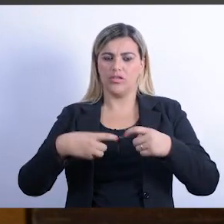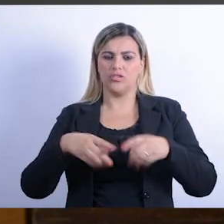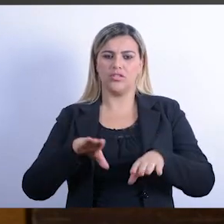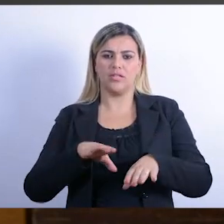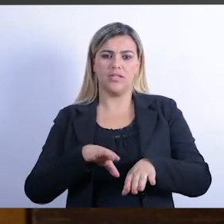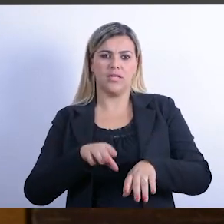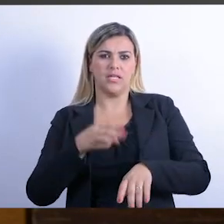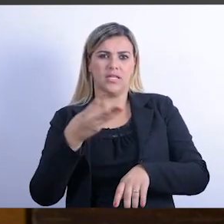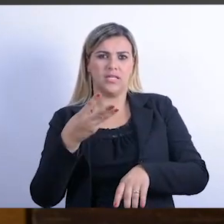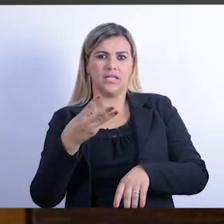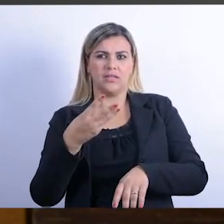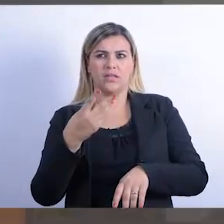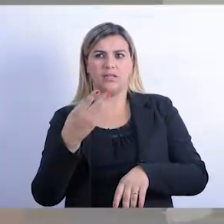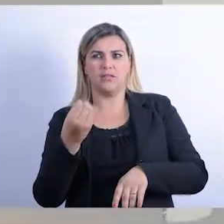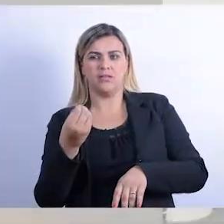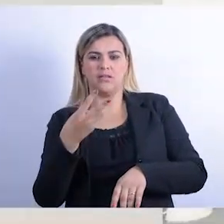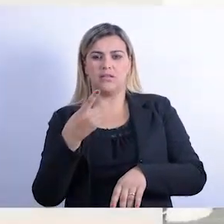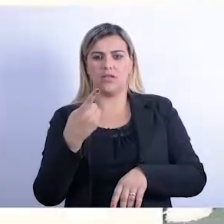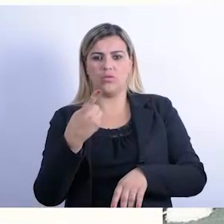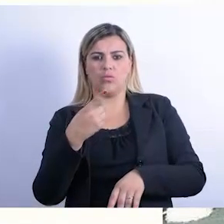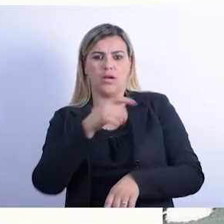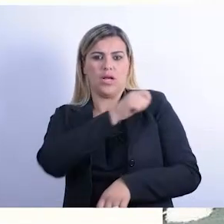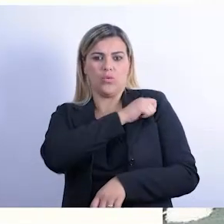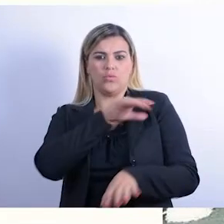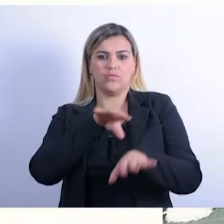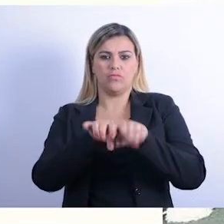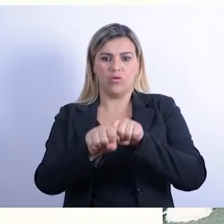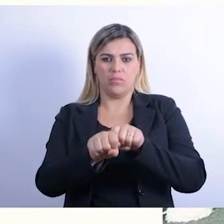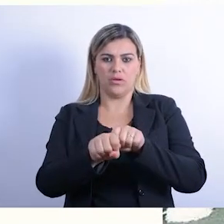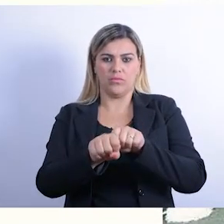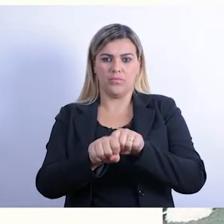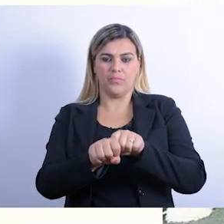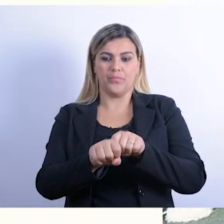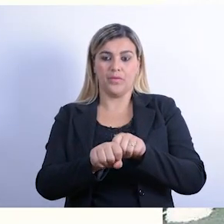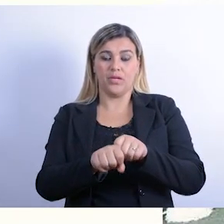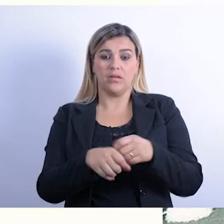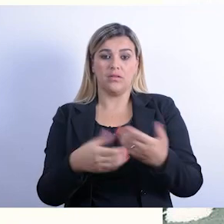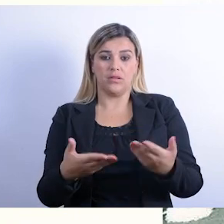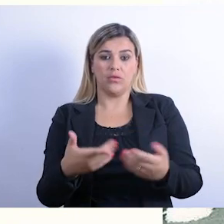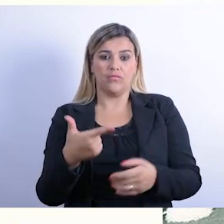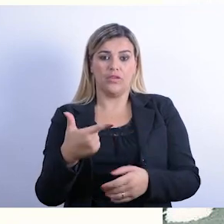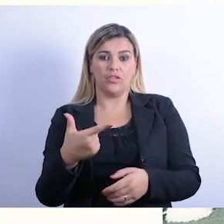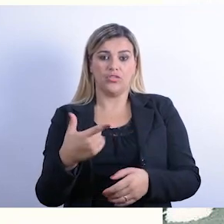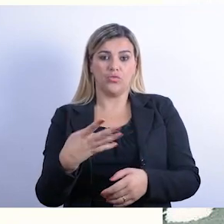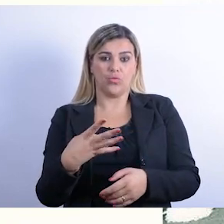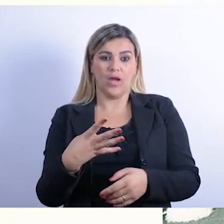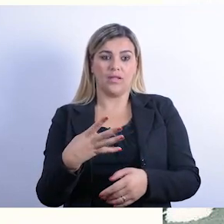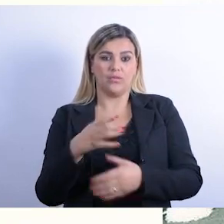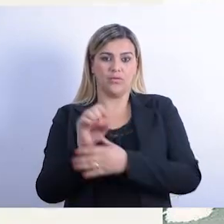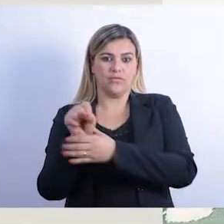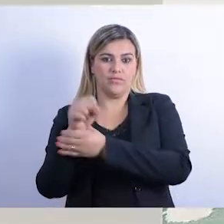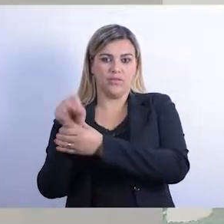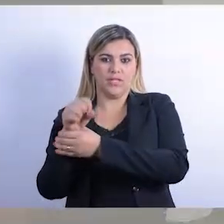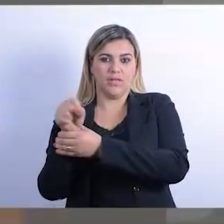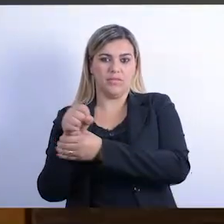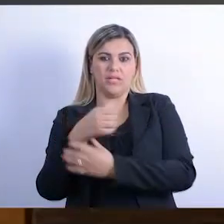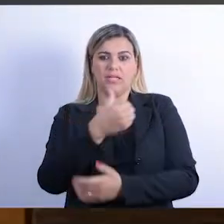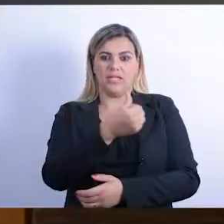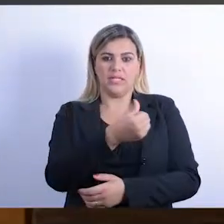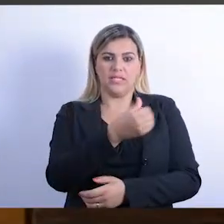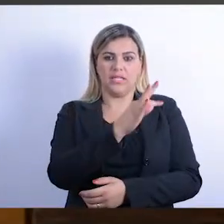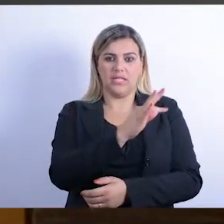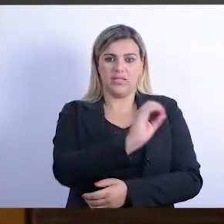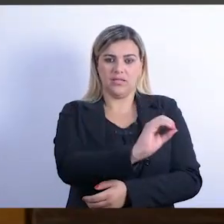como autoridades do que formandos, era 31 a 30, não é? 31 na mesa e 30 formandos, 24 em